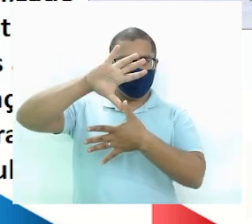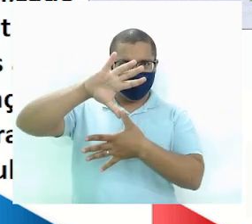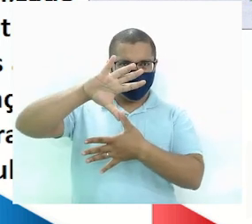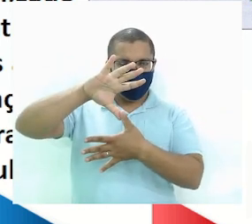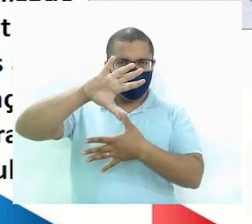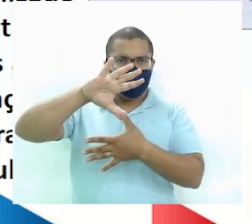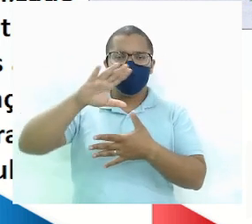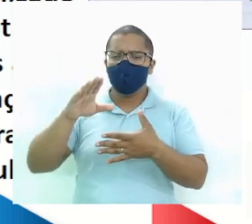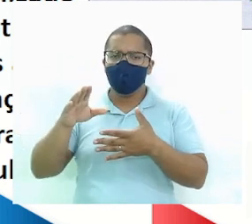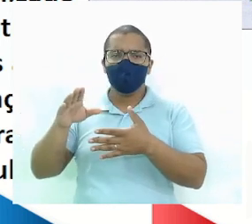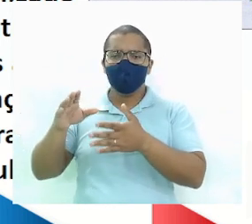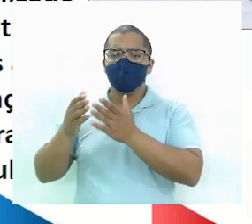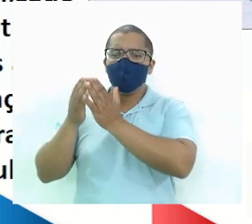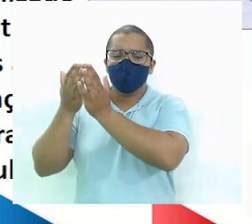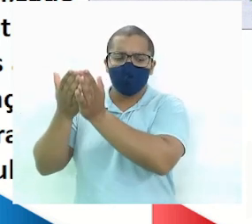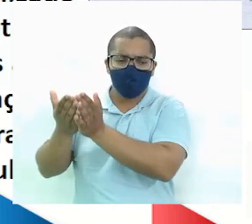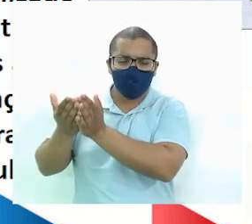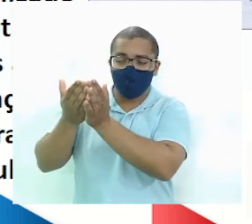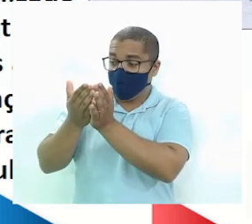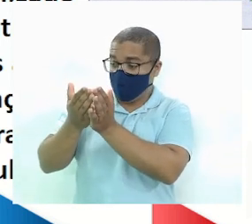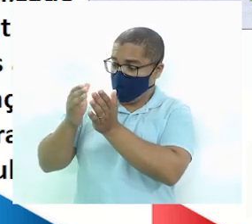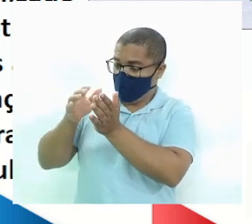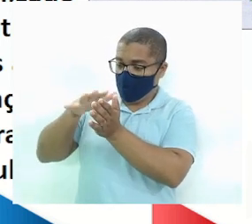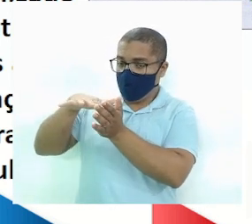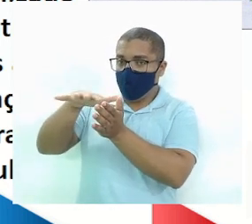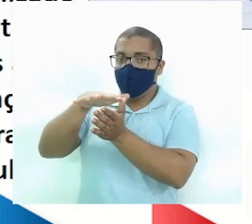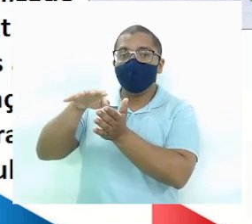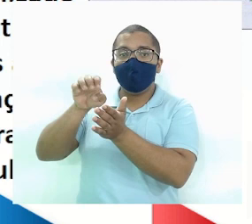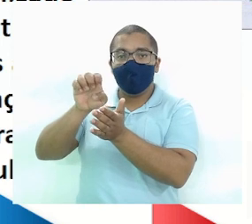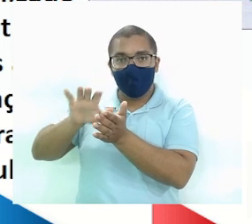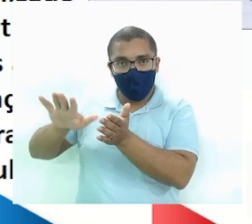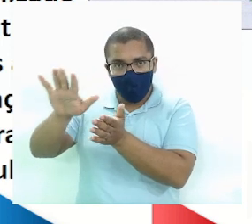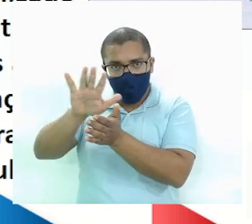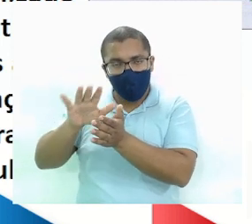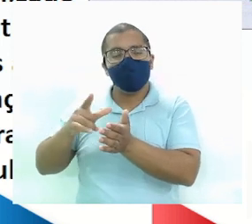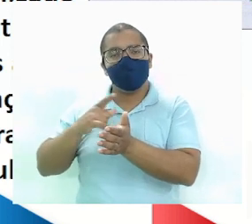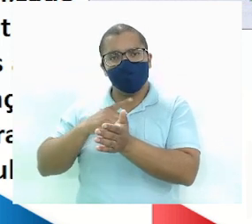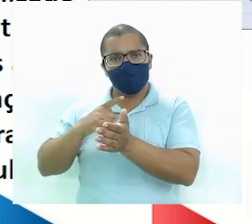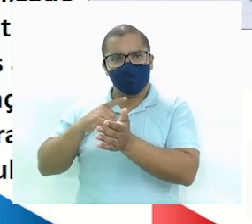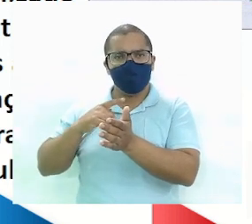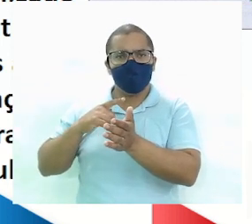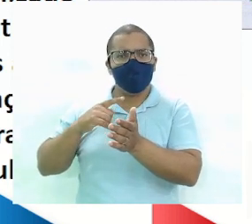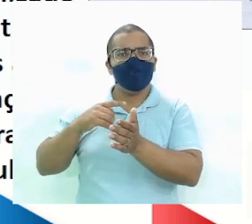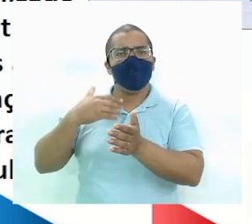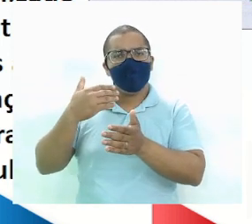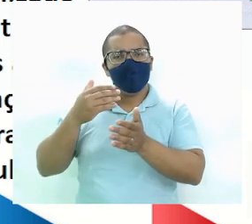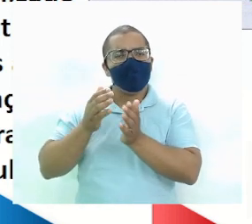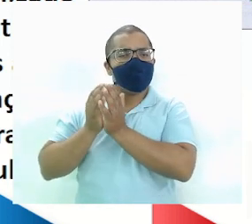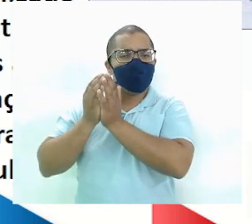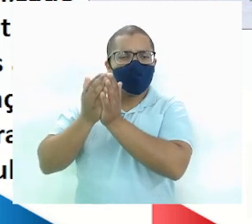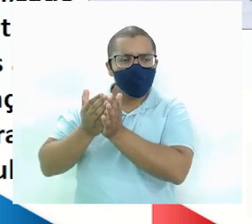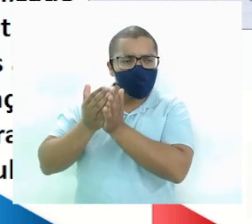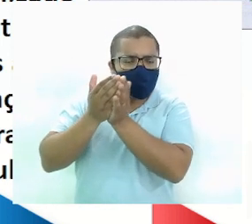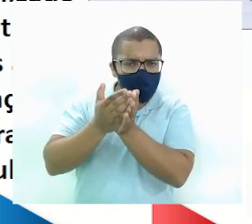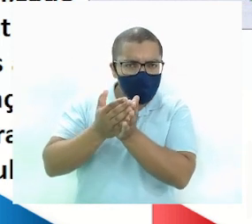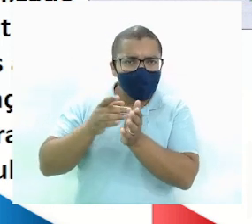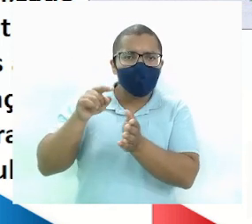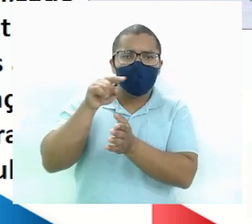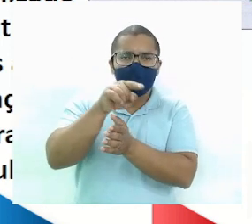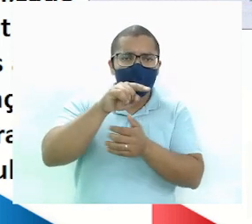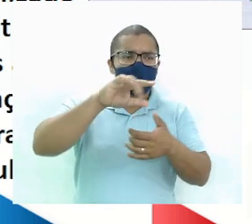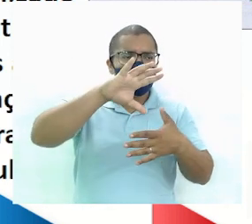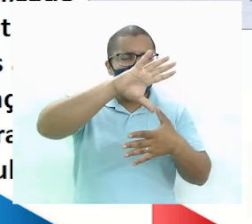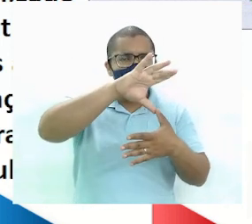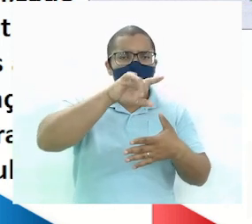após a chegada dos navegadores europeus. Entre várias tentativas de nomear os povos da América estão